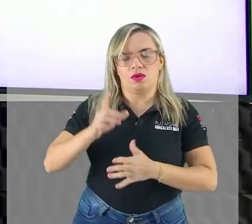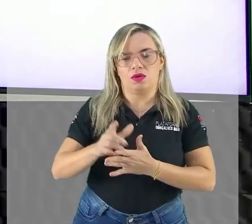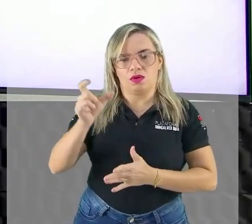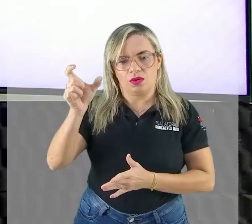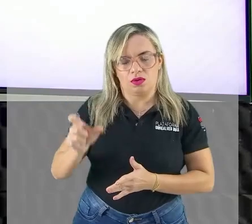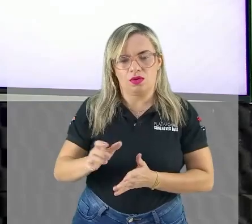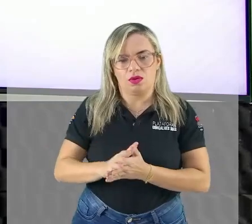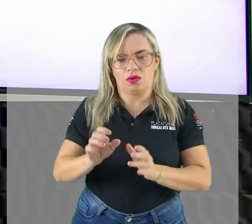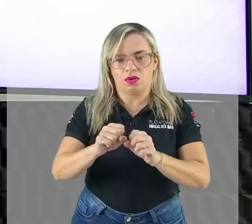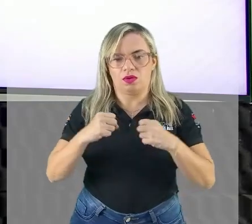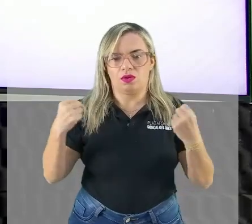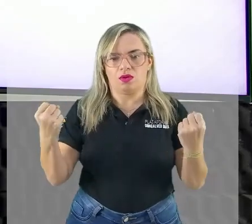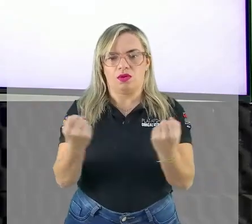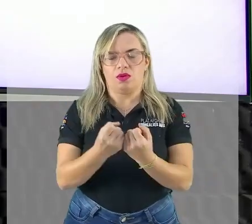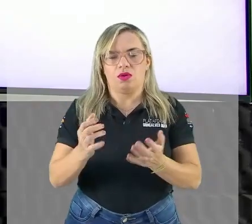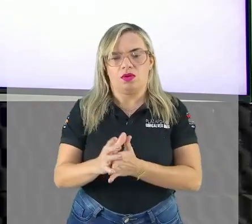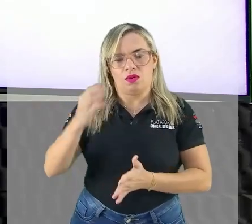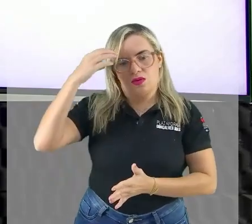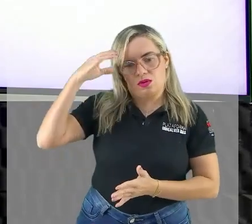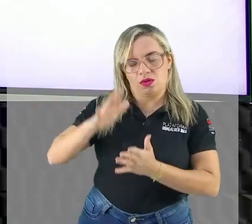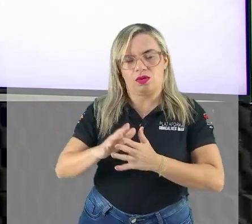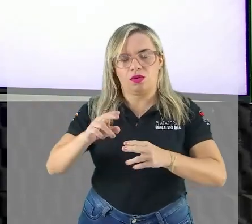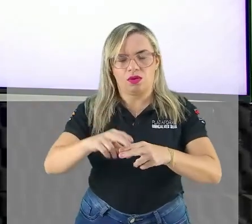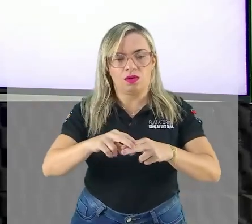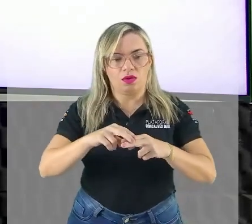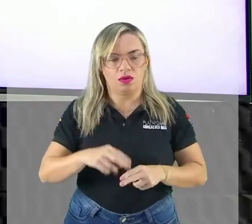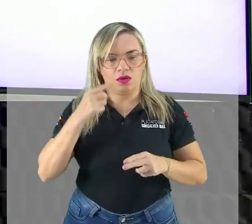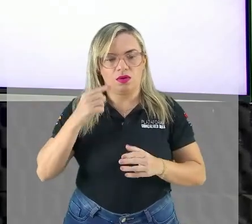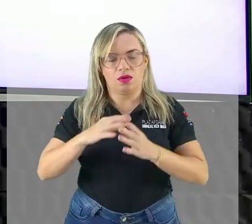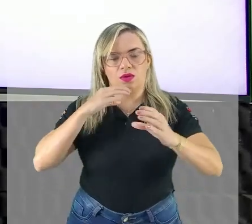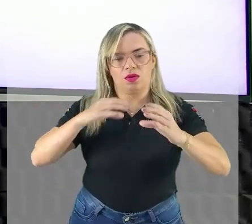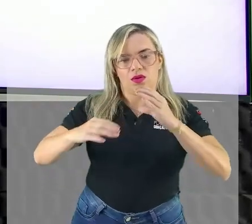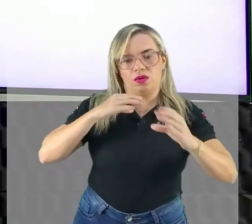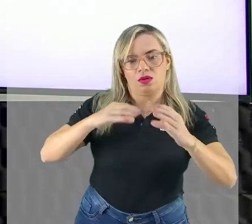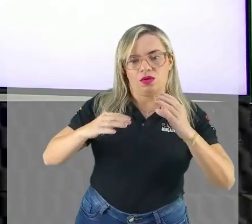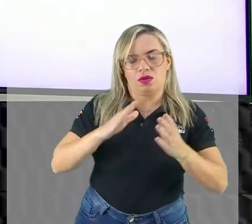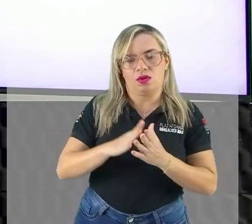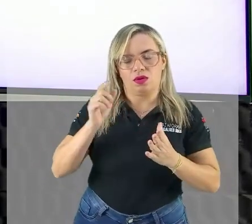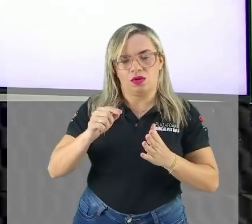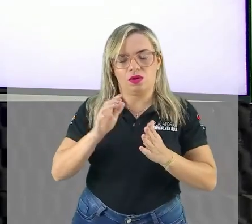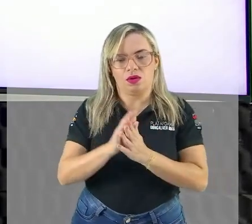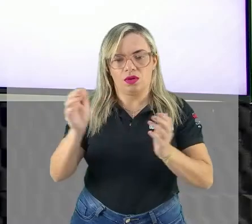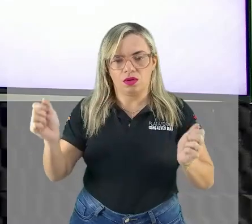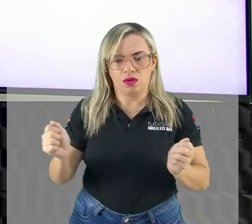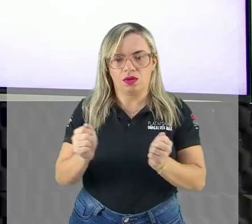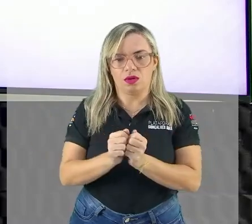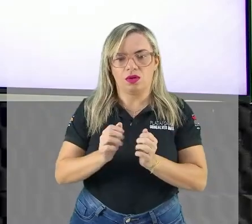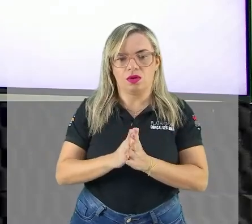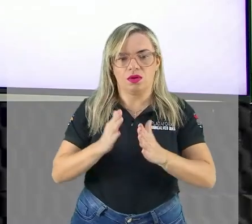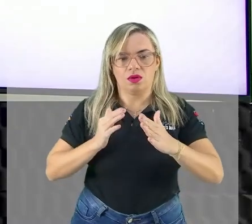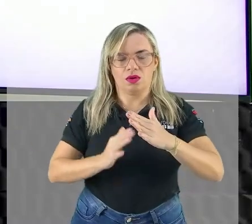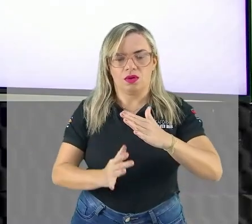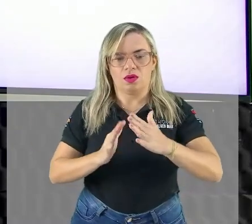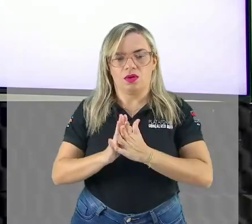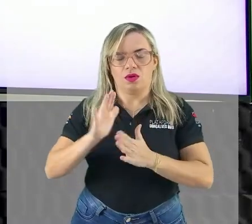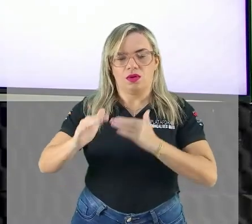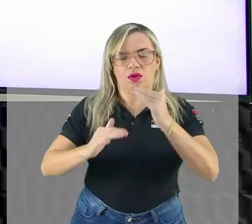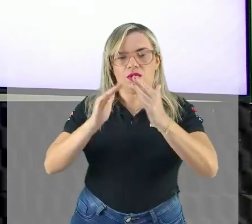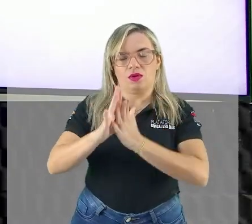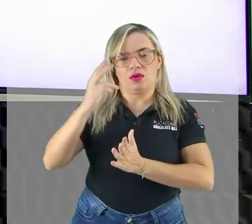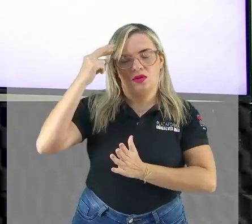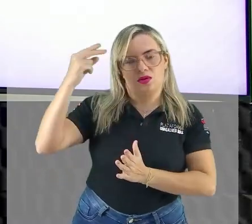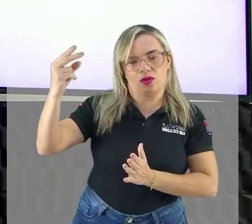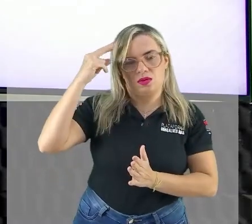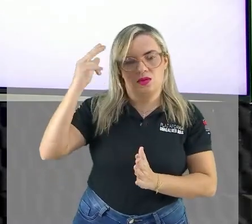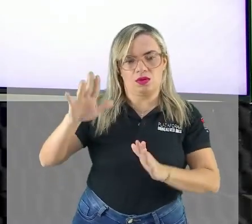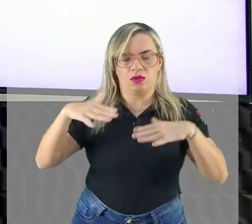sujeito sociocultural. Portanto, a comunicação integra a trajetória das migrações dentro de um